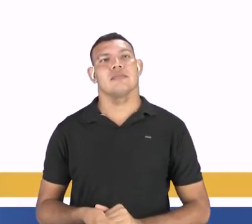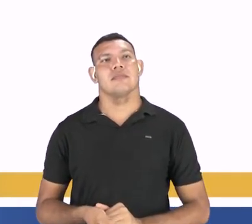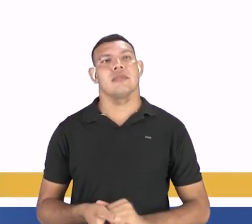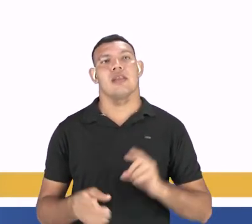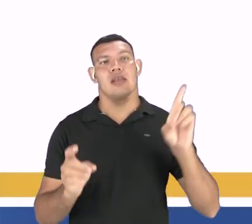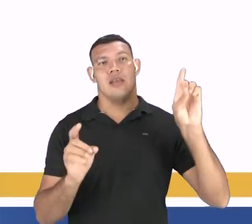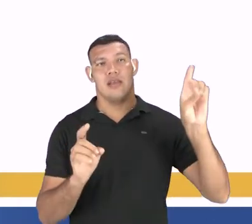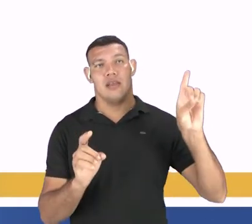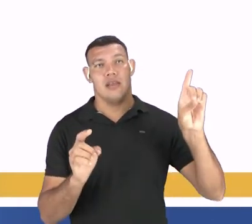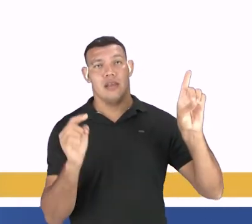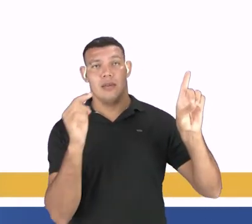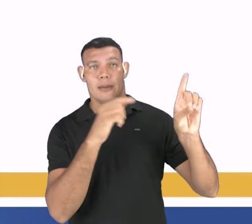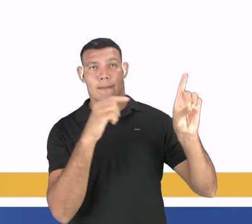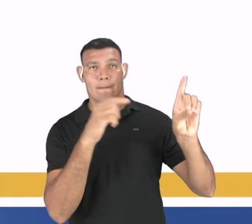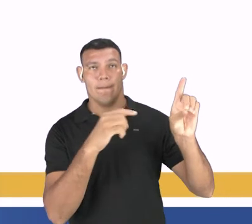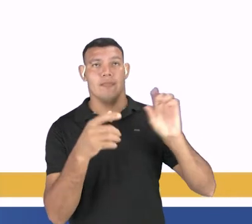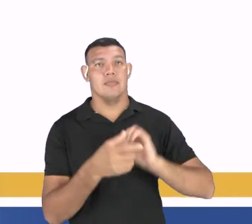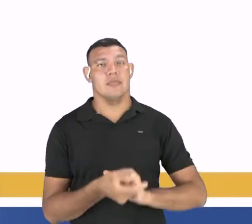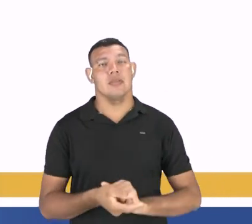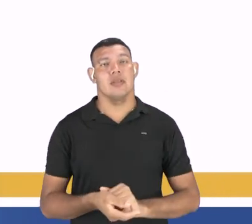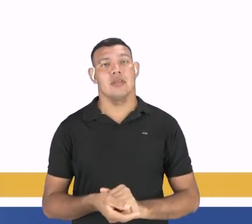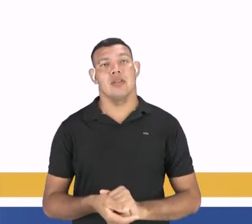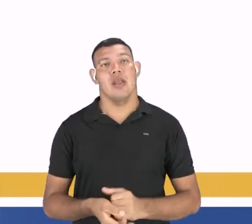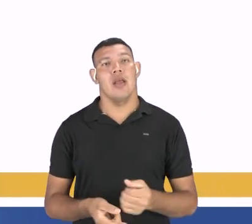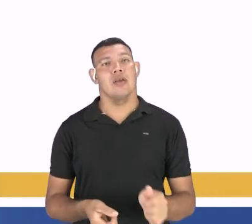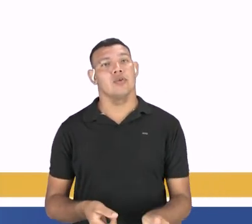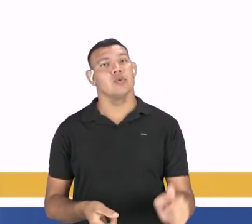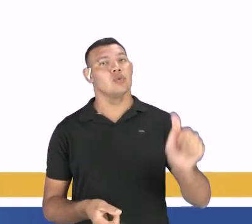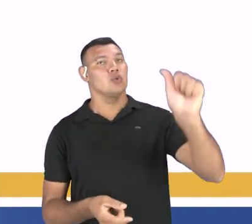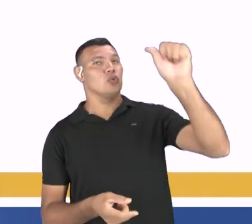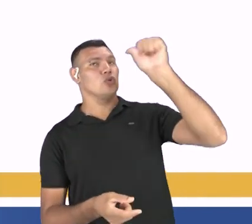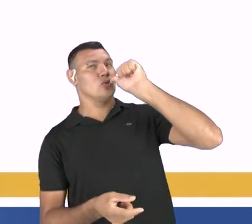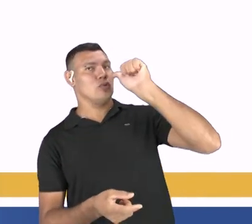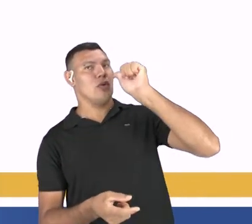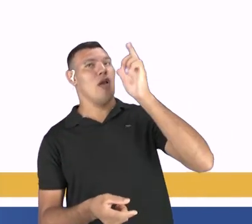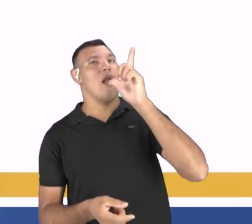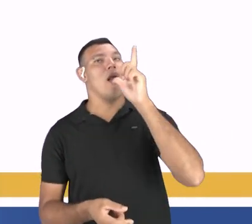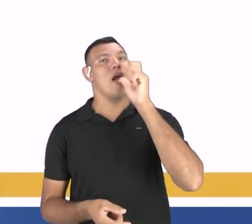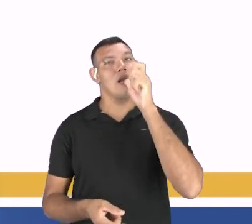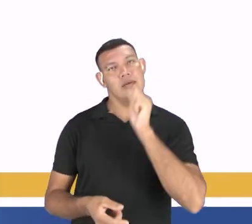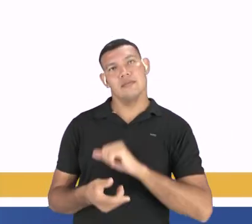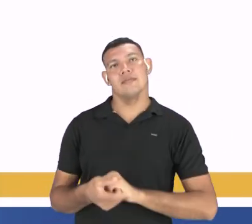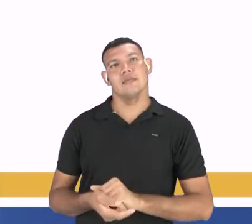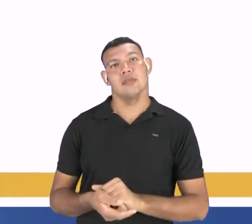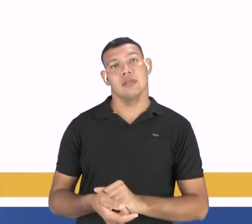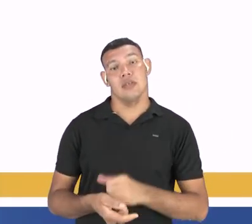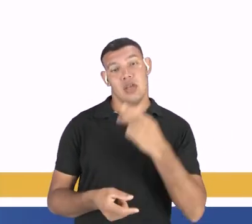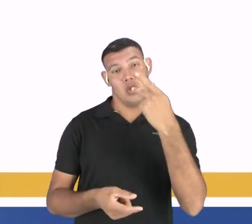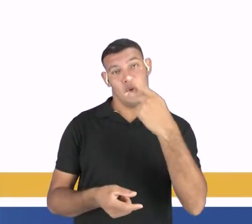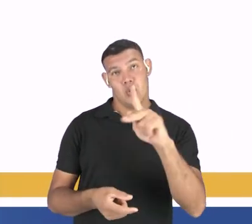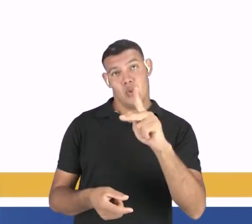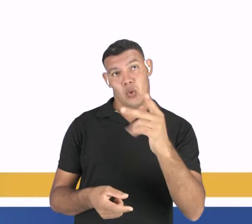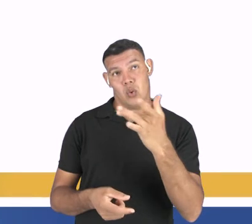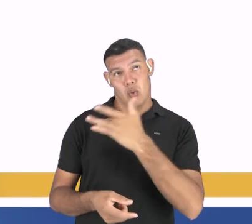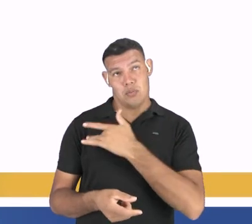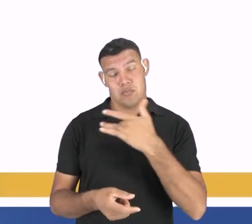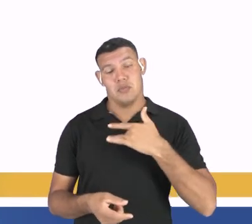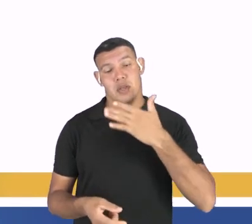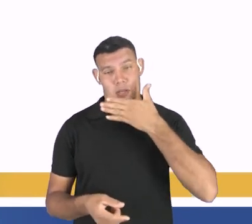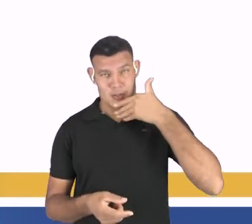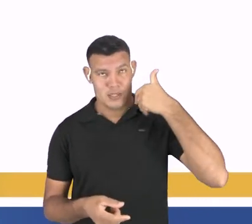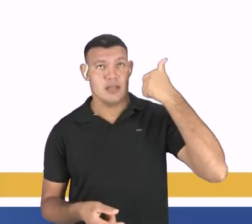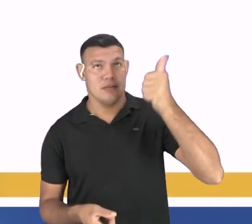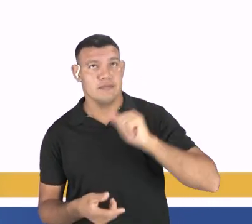acento. Está expressando uma condição. Se vamos ao mercado, compraremos carne. É uma condição. Só vai comprar